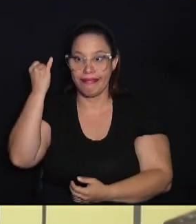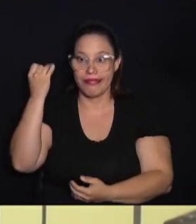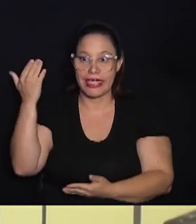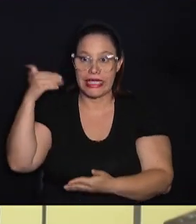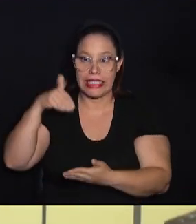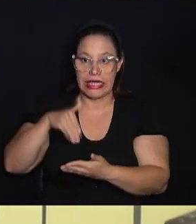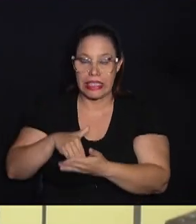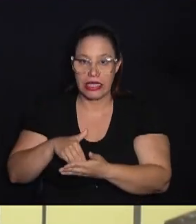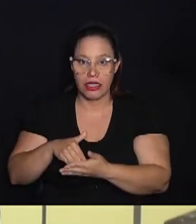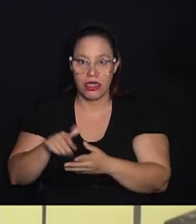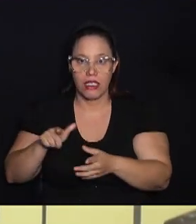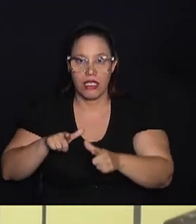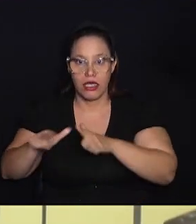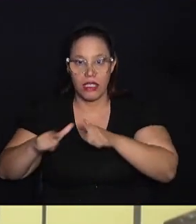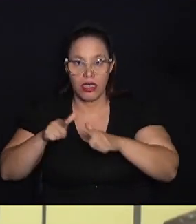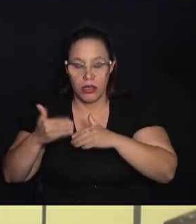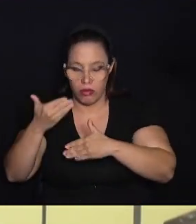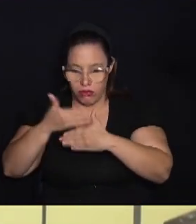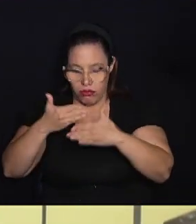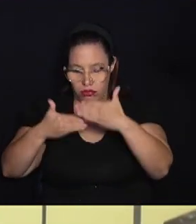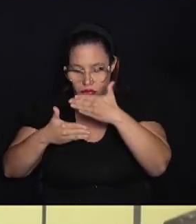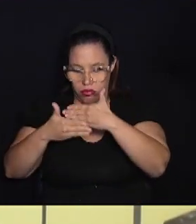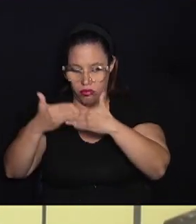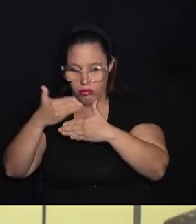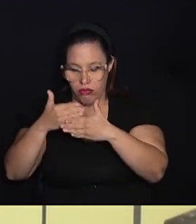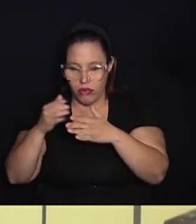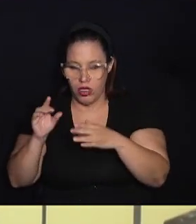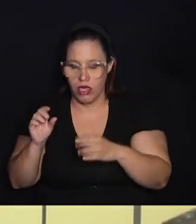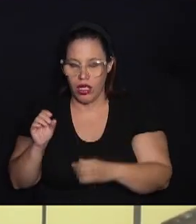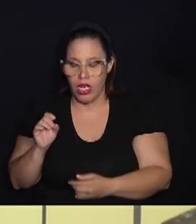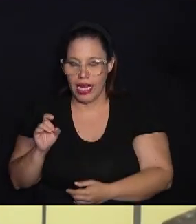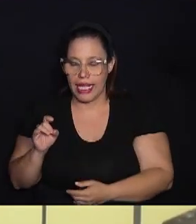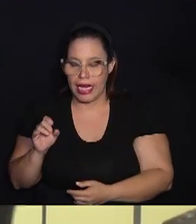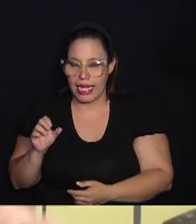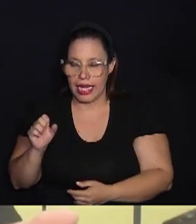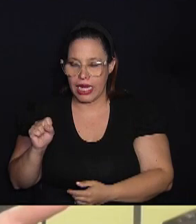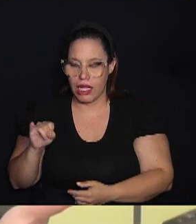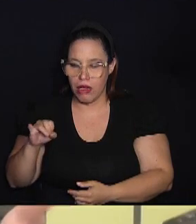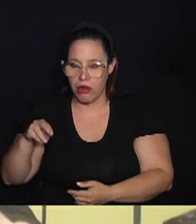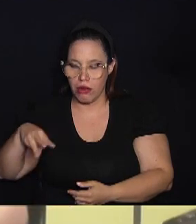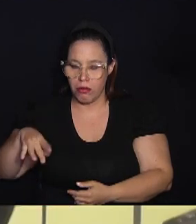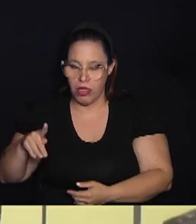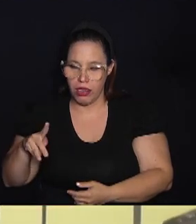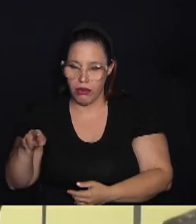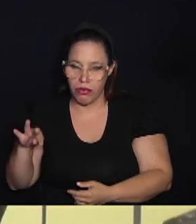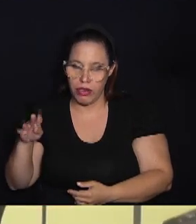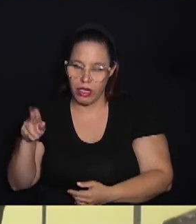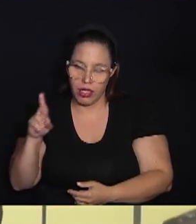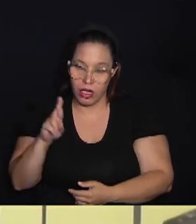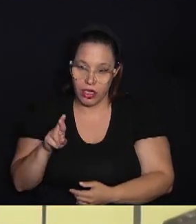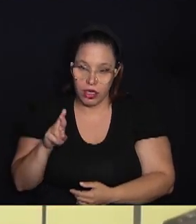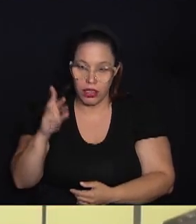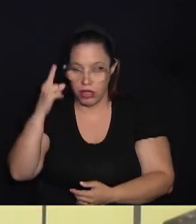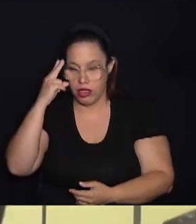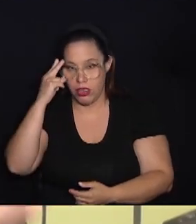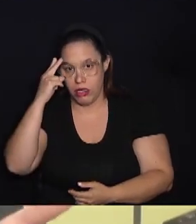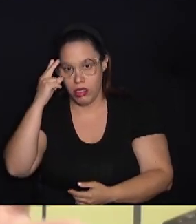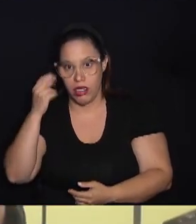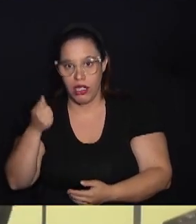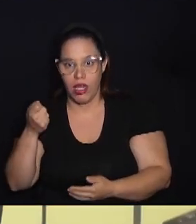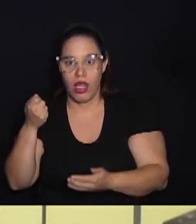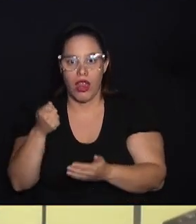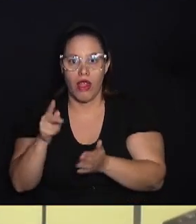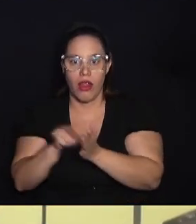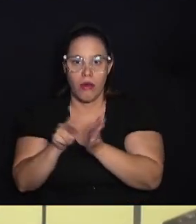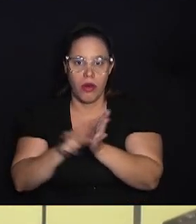vinha trabalhando e construindo uma maneira de singularizar o que eu ia propor enquanto prática e e fui percebendo que eu não ia propor uma